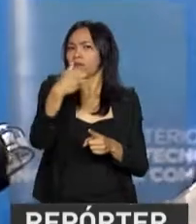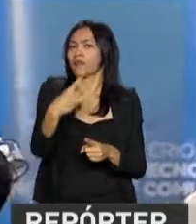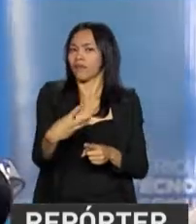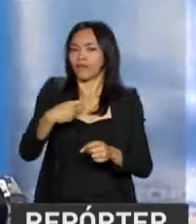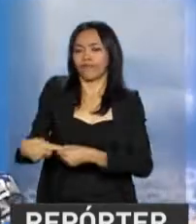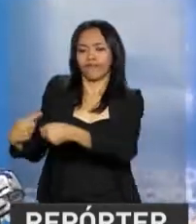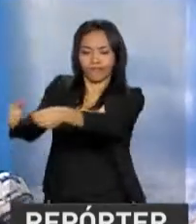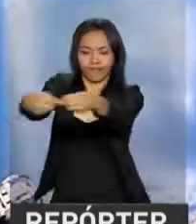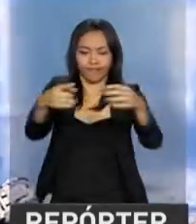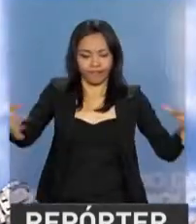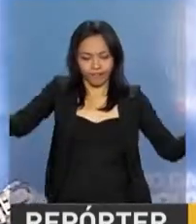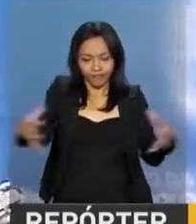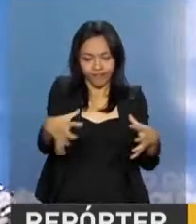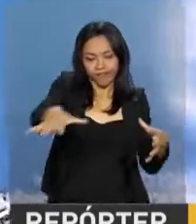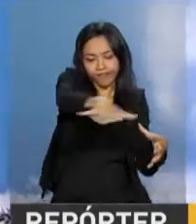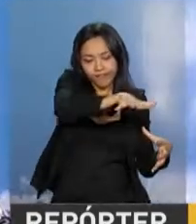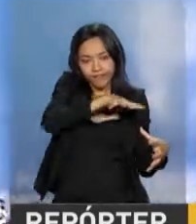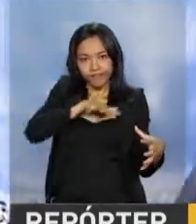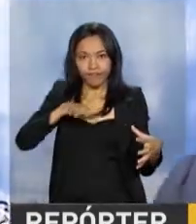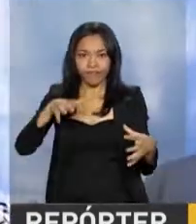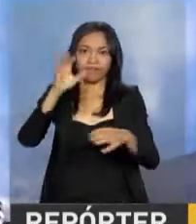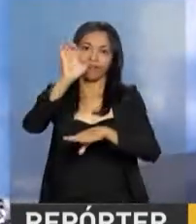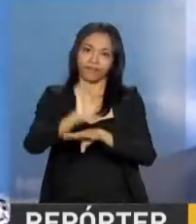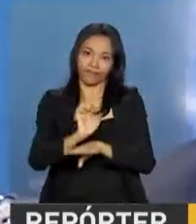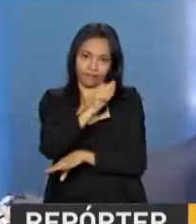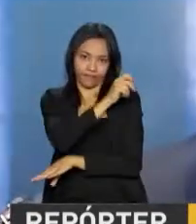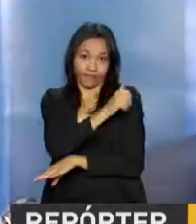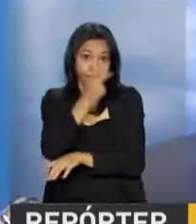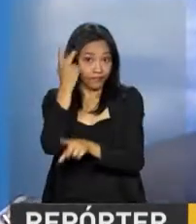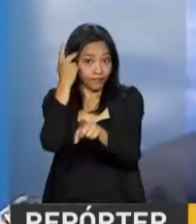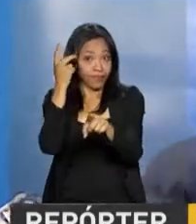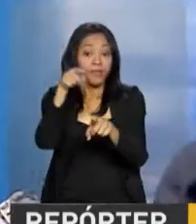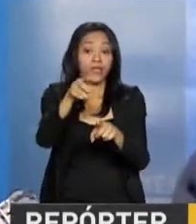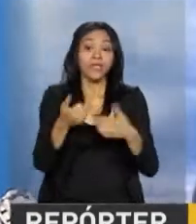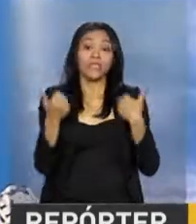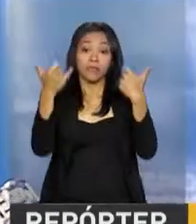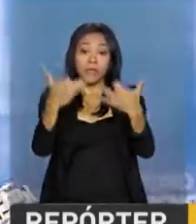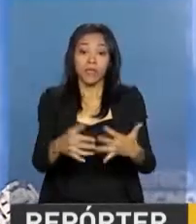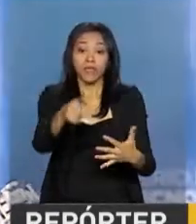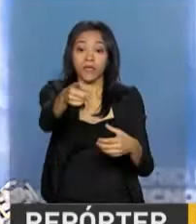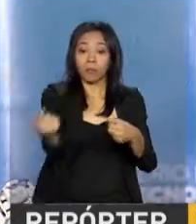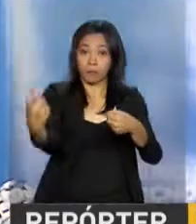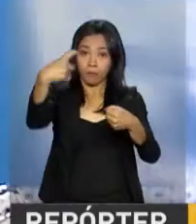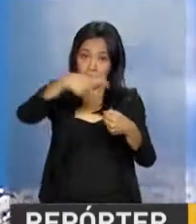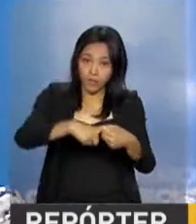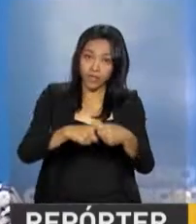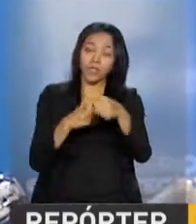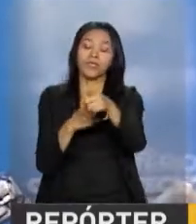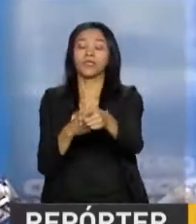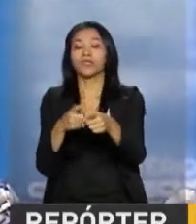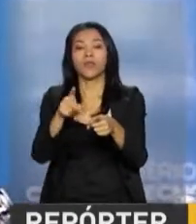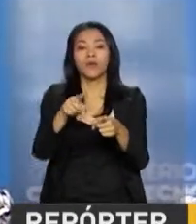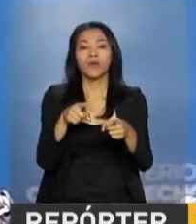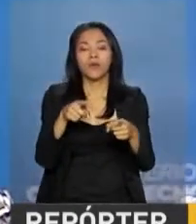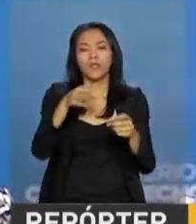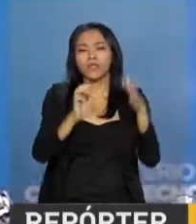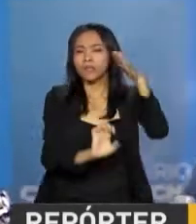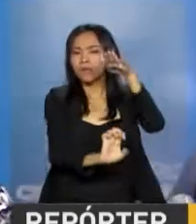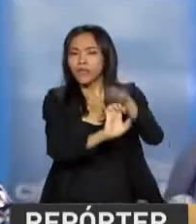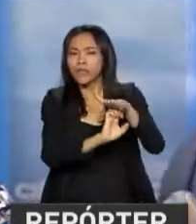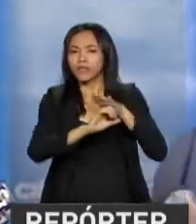brasil tá dando um exemplo de eficiência um exemplo de parceria das empresas de radiodifusão com as empresas telecomunicações